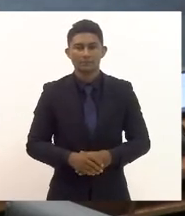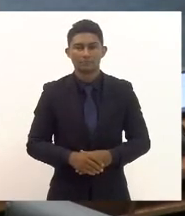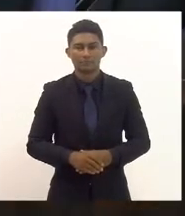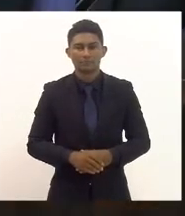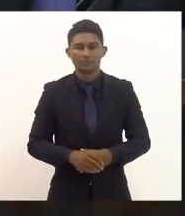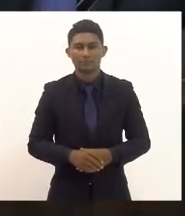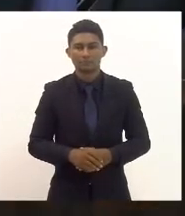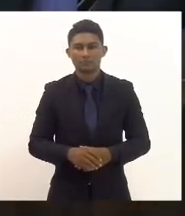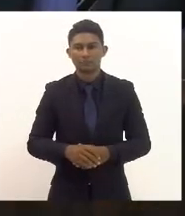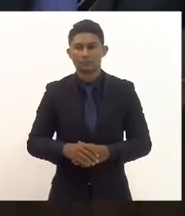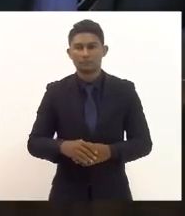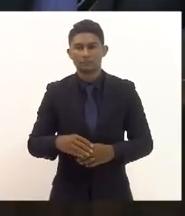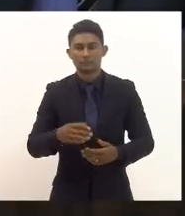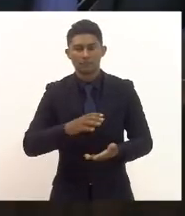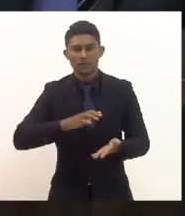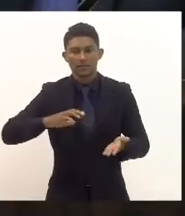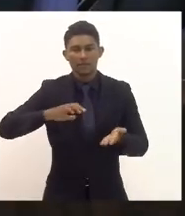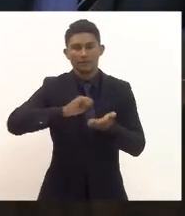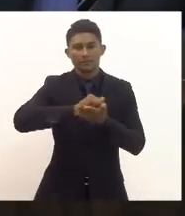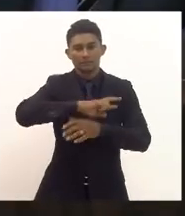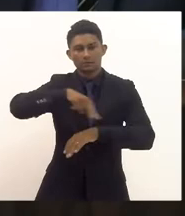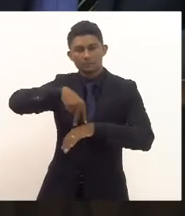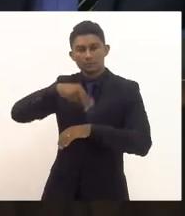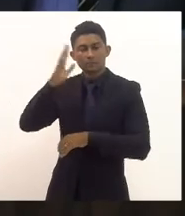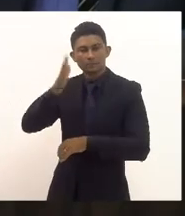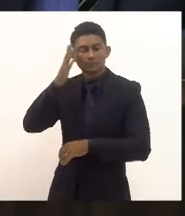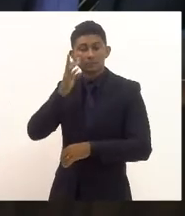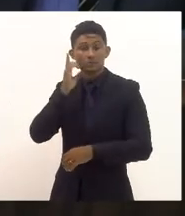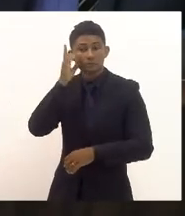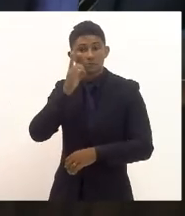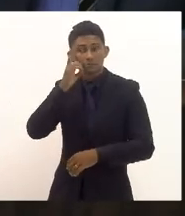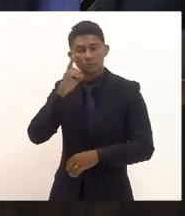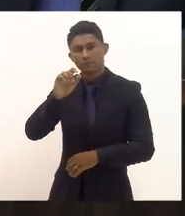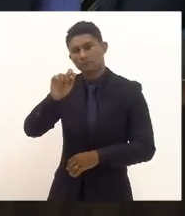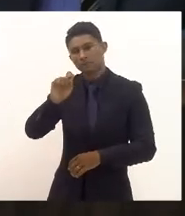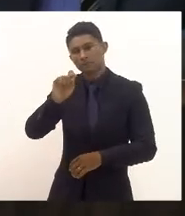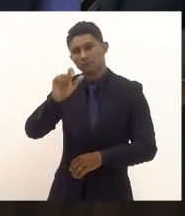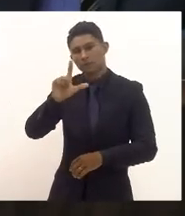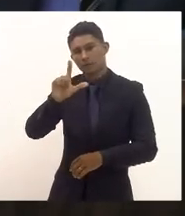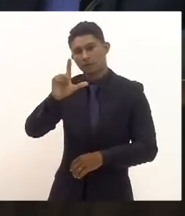o próximo orador escrito a nova Deputado Alexandre Freitas